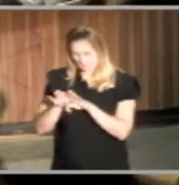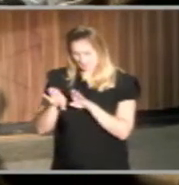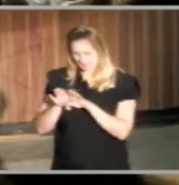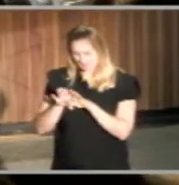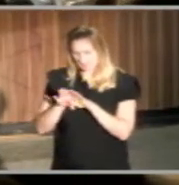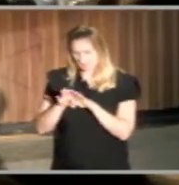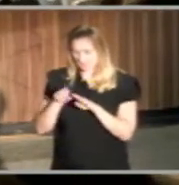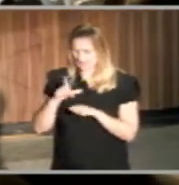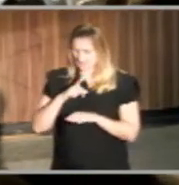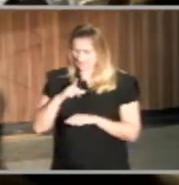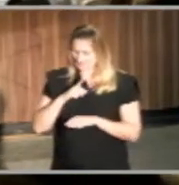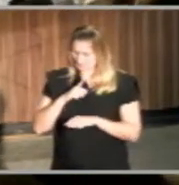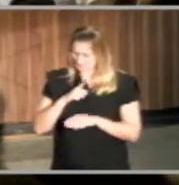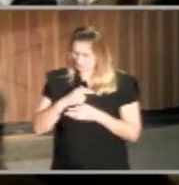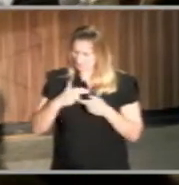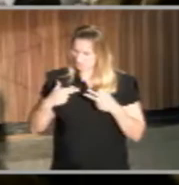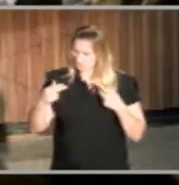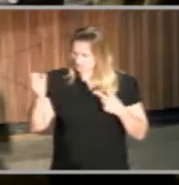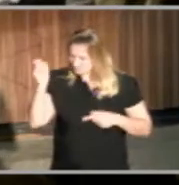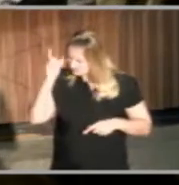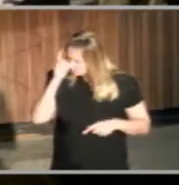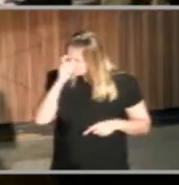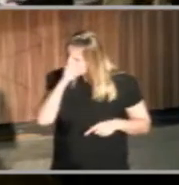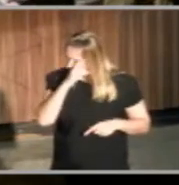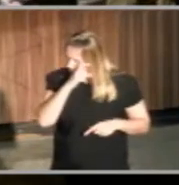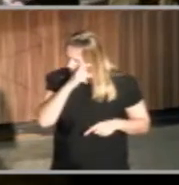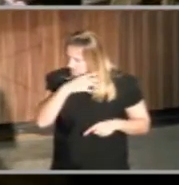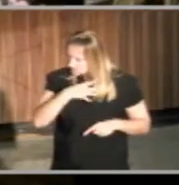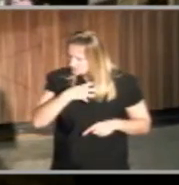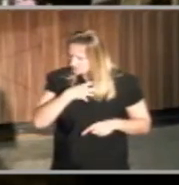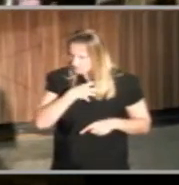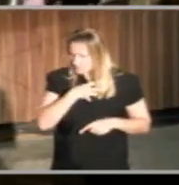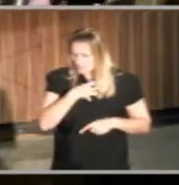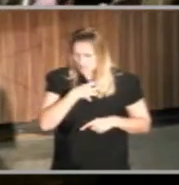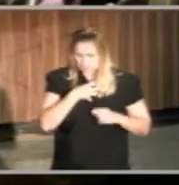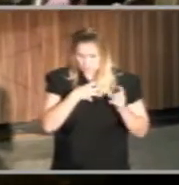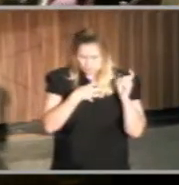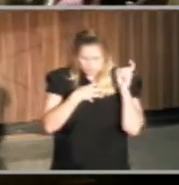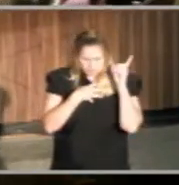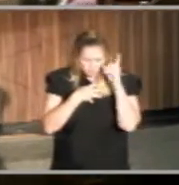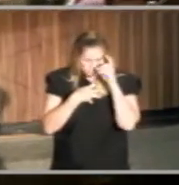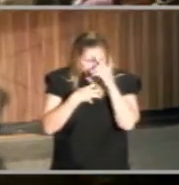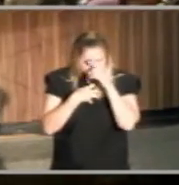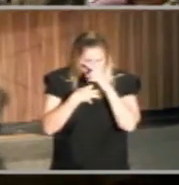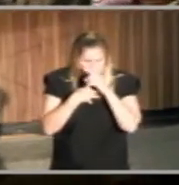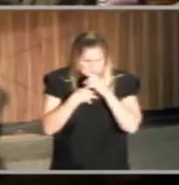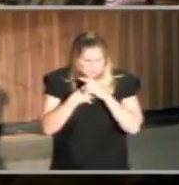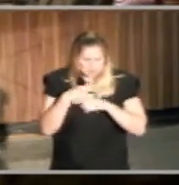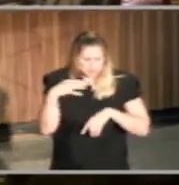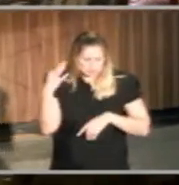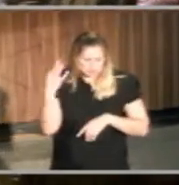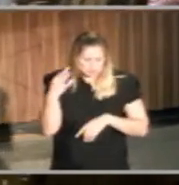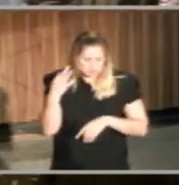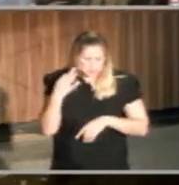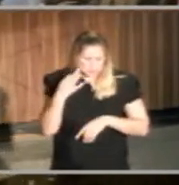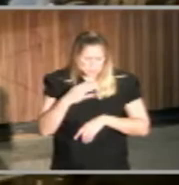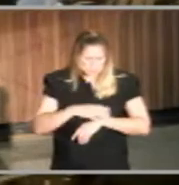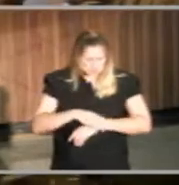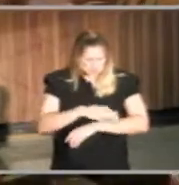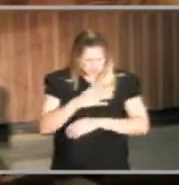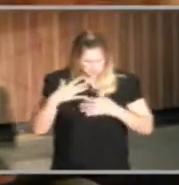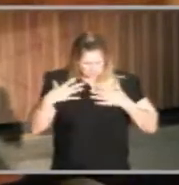escritas, Pai, com dores tão grandes de alma, dor física, dor na mente,